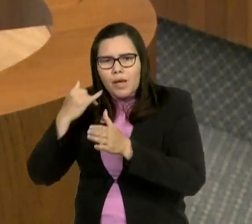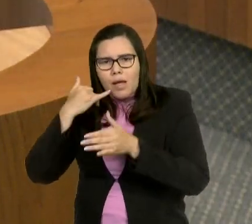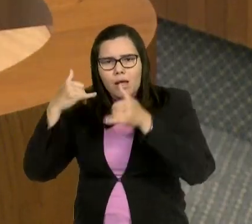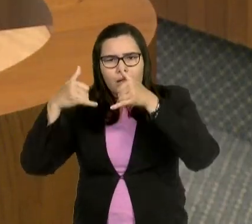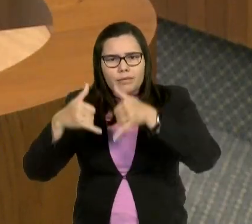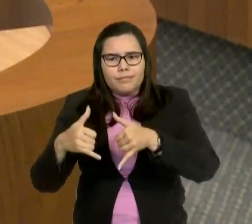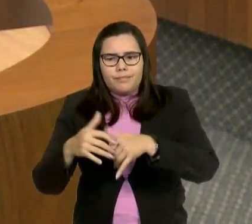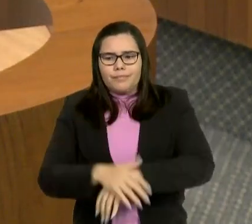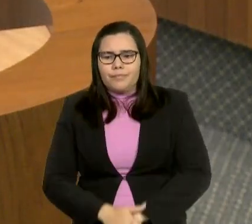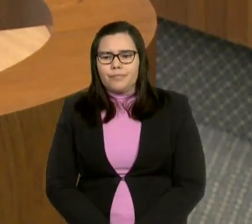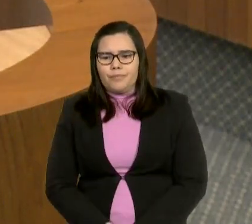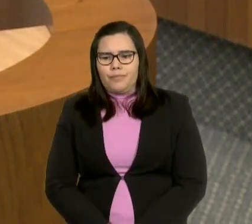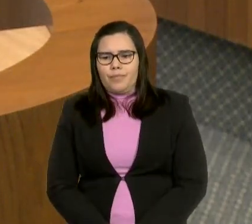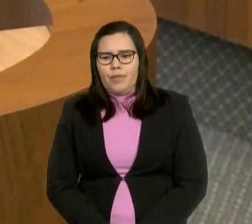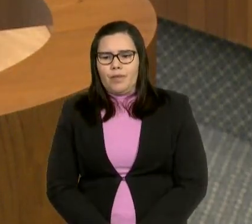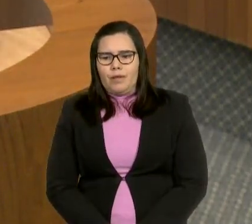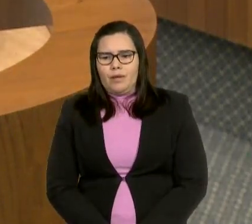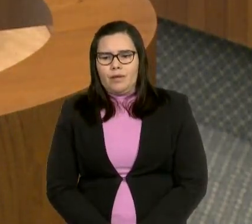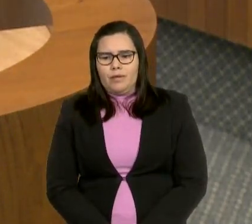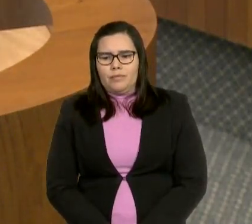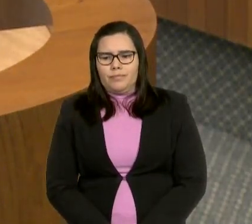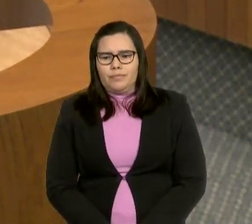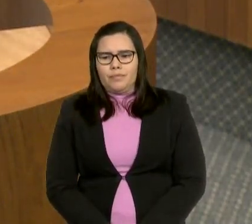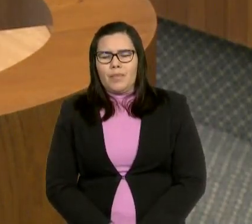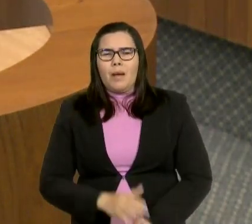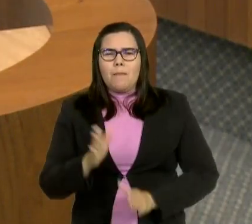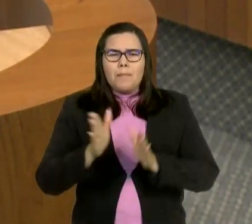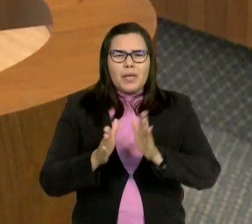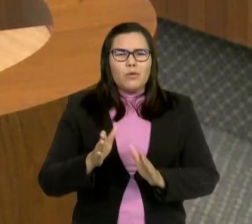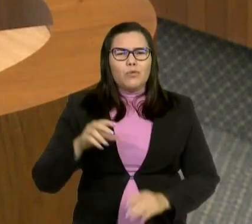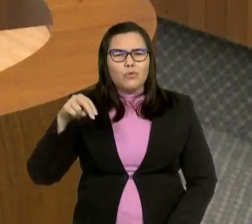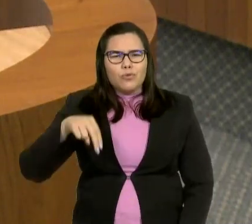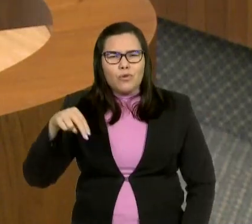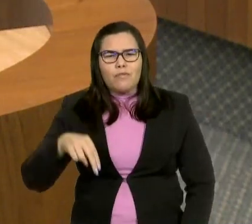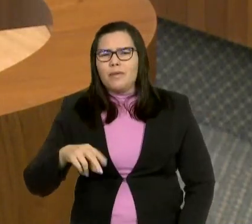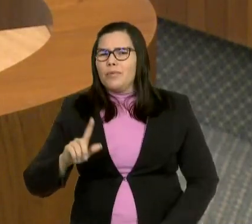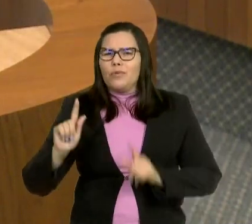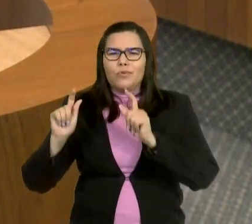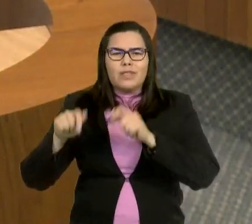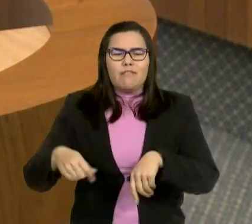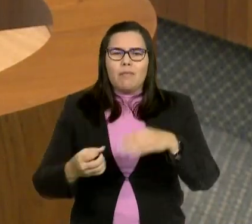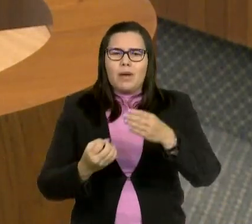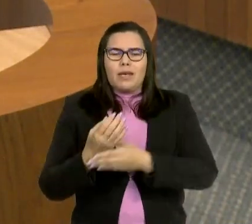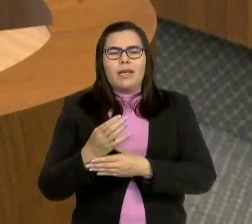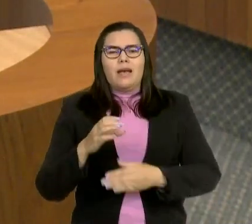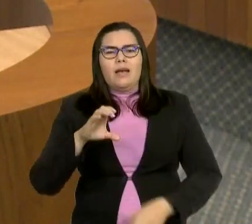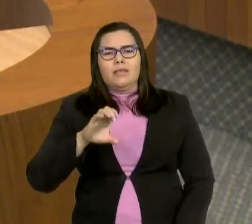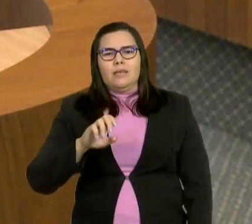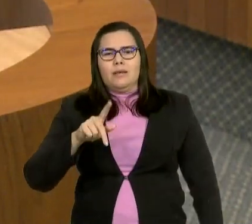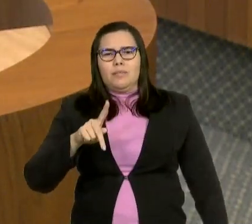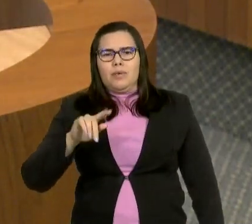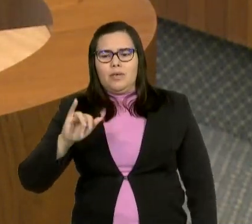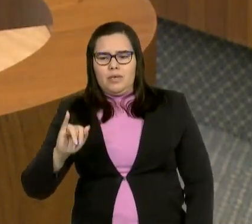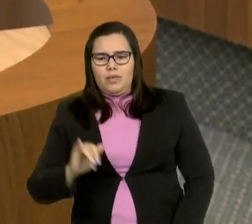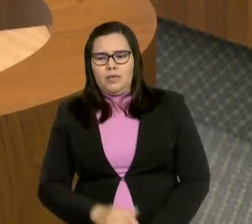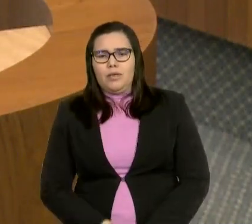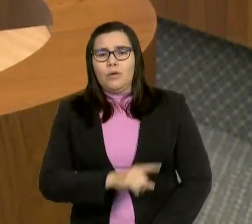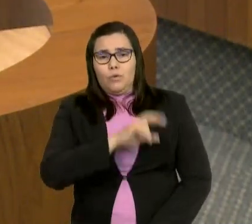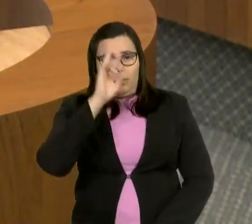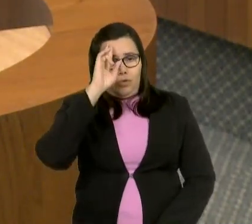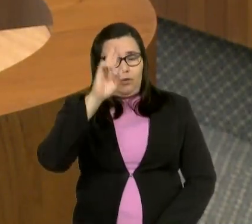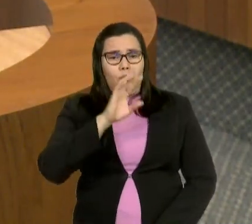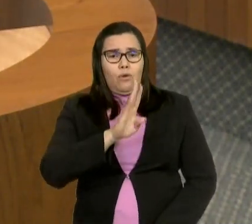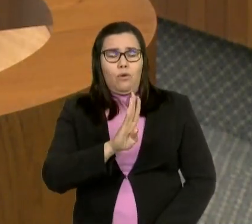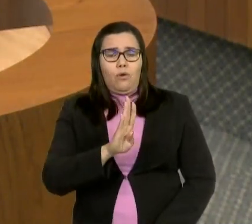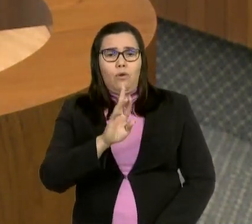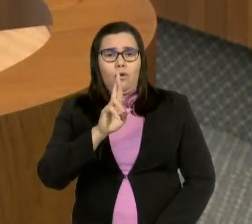legislatura passada, mas pelo período de novembro, não tinha tempo hábil para abrir a CPI. Por orientação da mesa do nosso querido diretor Braulio, que